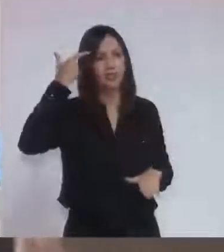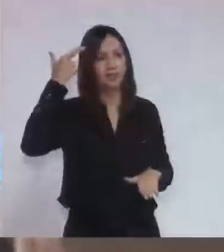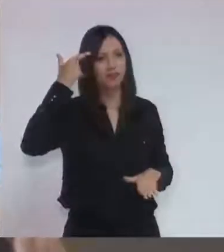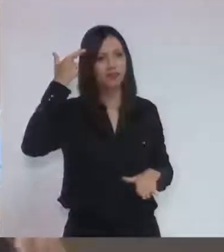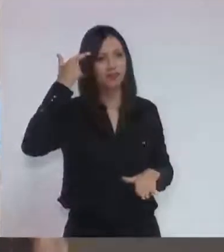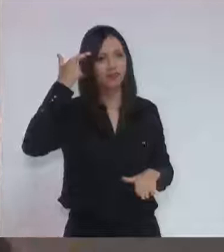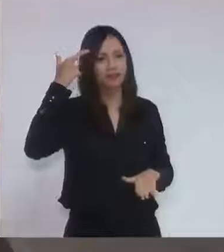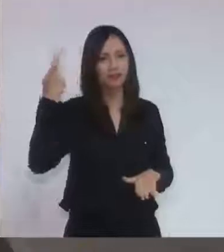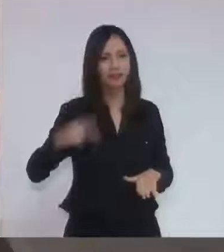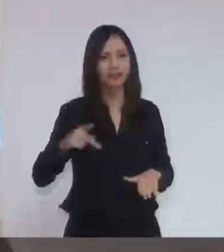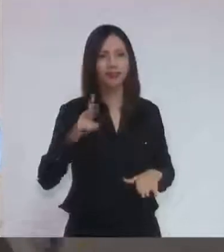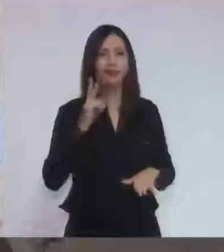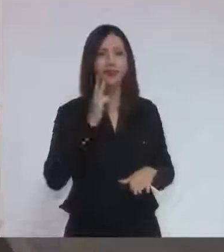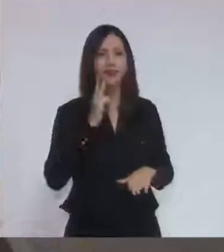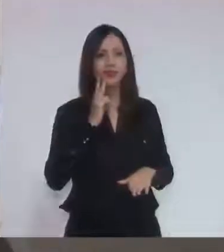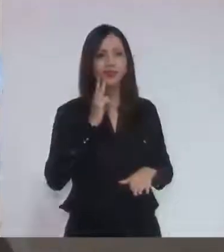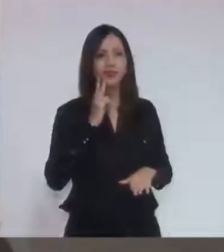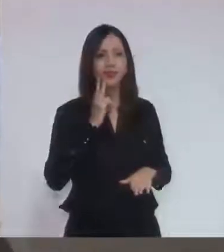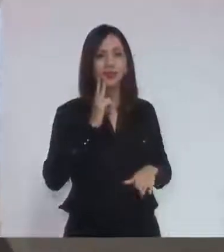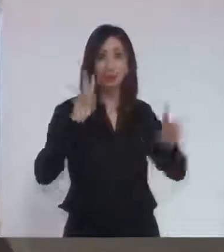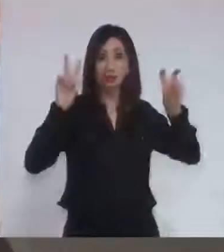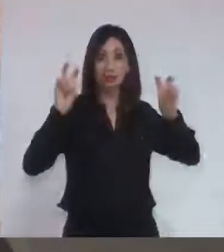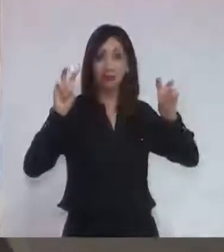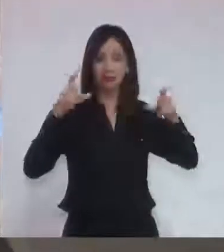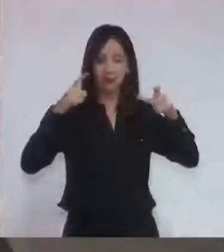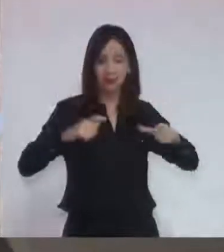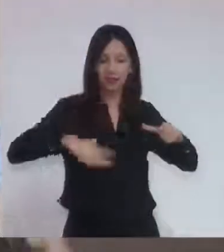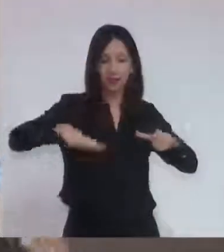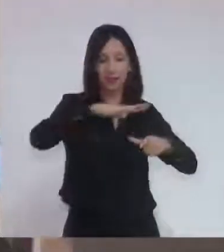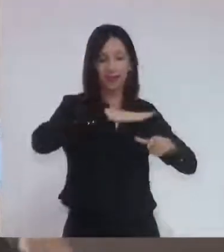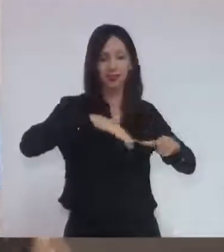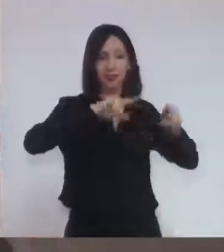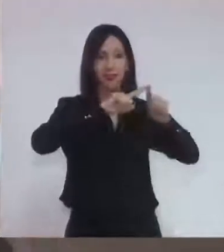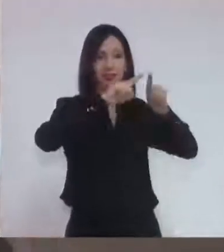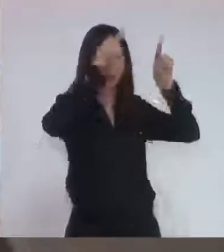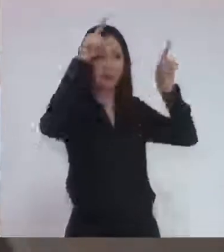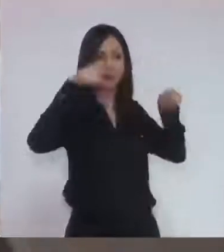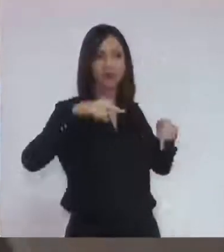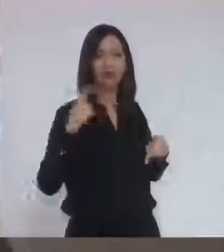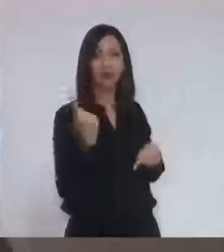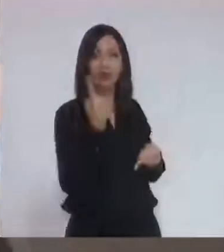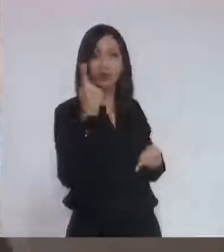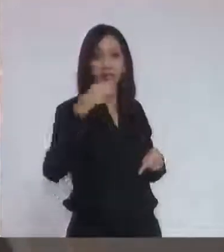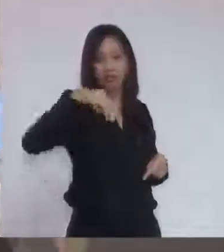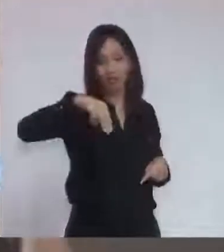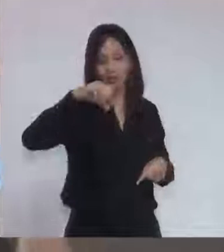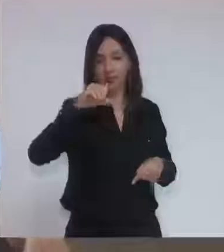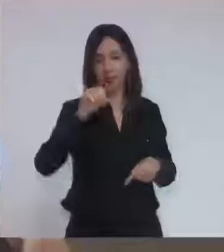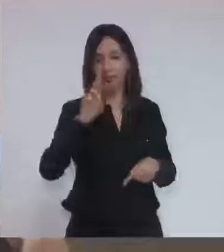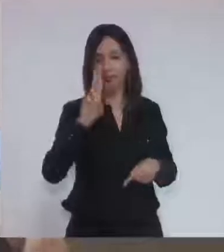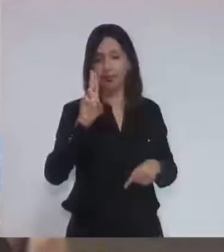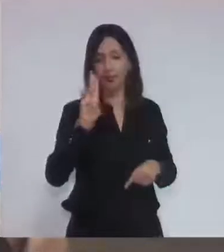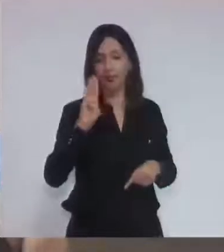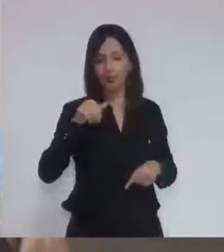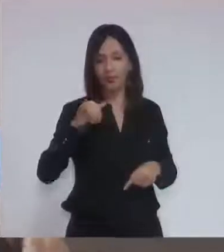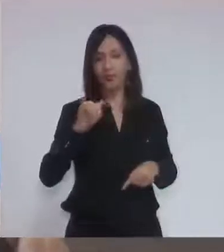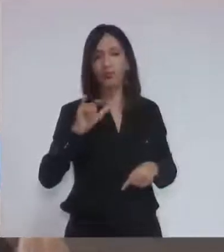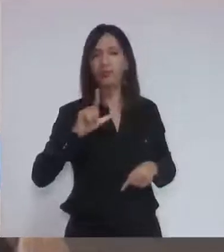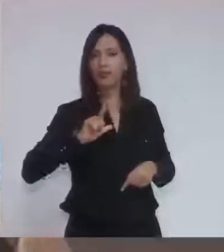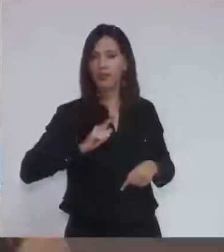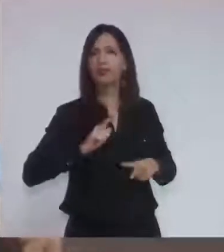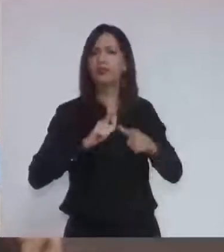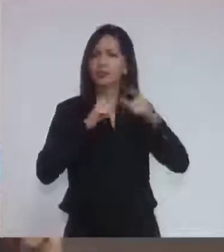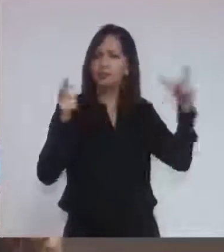cidade de Vinhedo. Mas o Altos do Morumbi é um dos que, infelizmente, sofre constantemente esse tipo